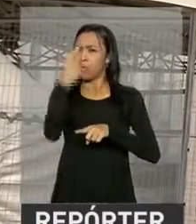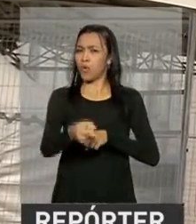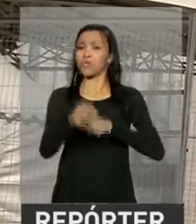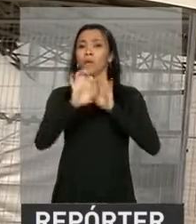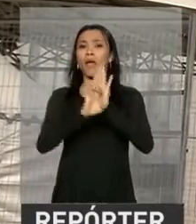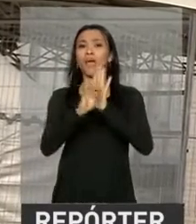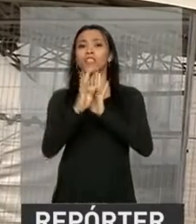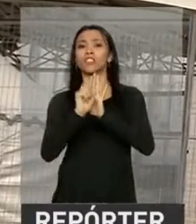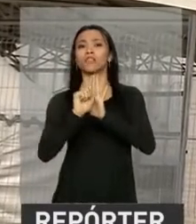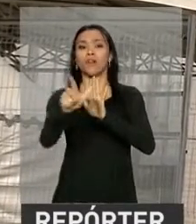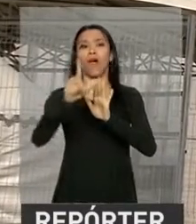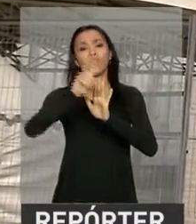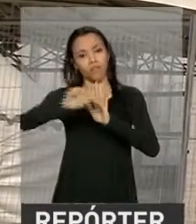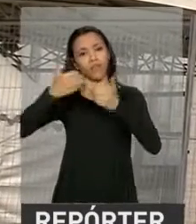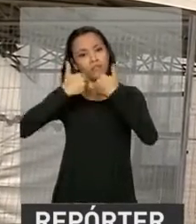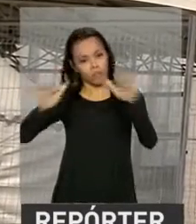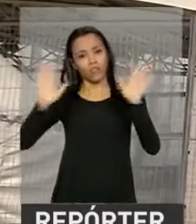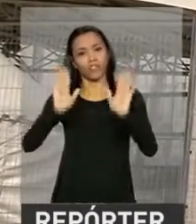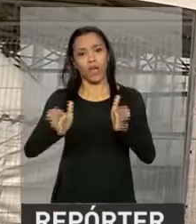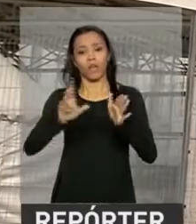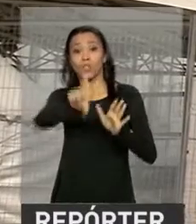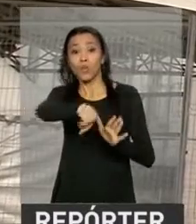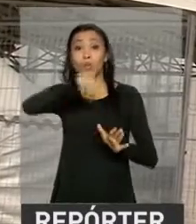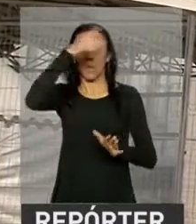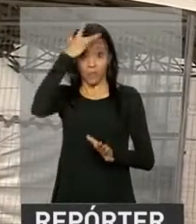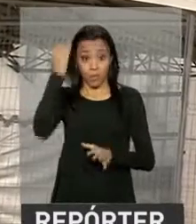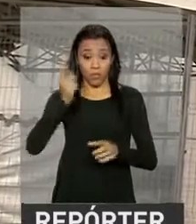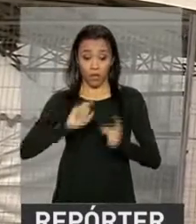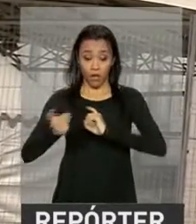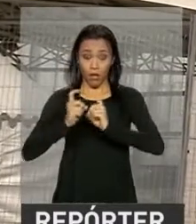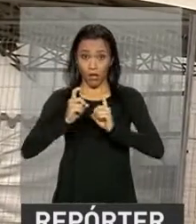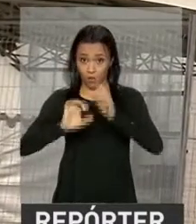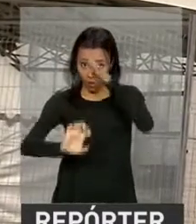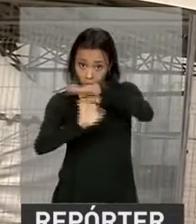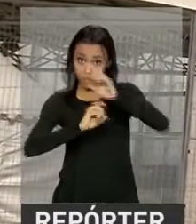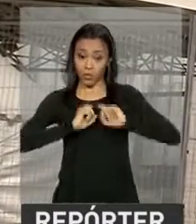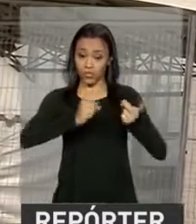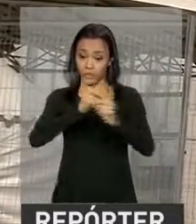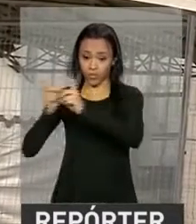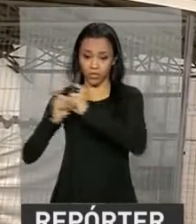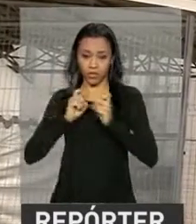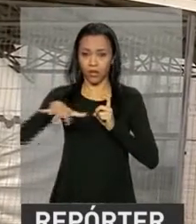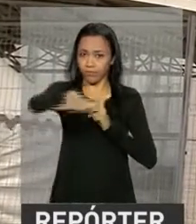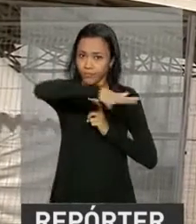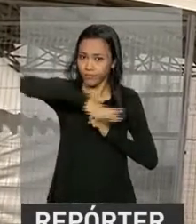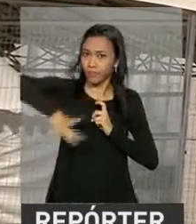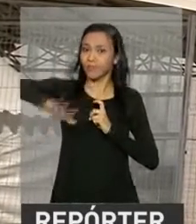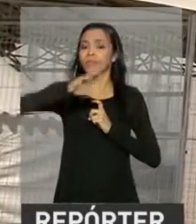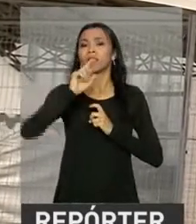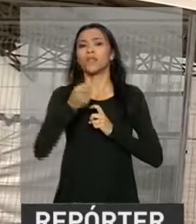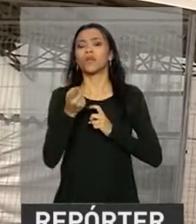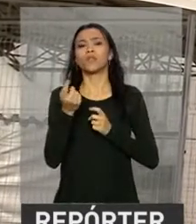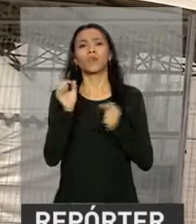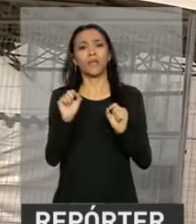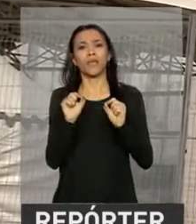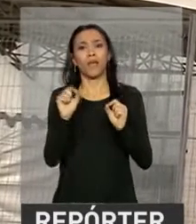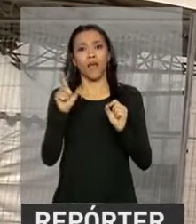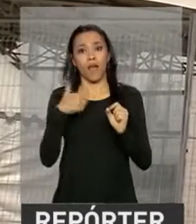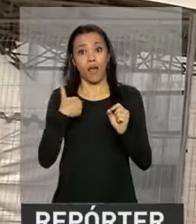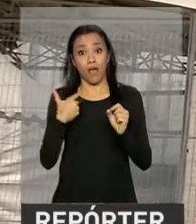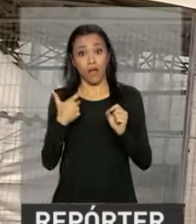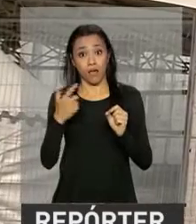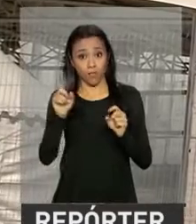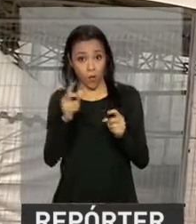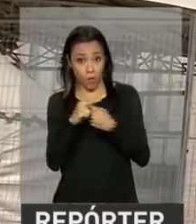de licitação que já está aberto. O prazo da concessão será de 25 anos e entre as ações previstas estão a ocupação